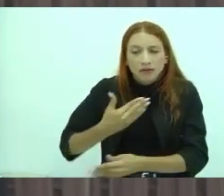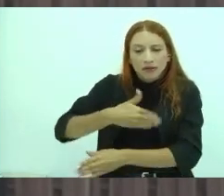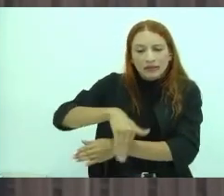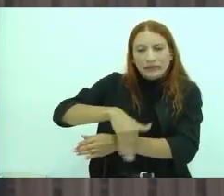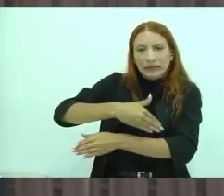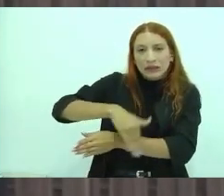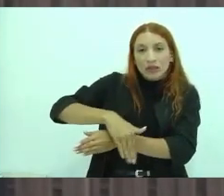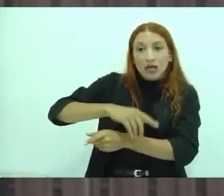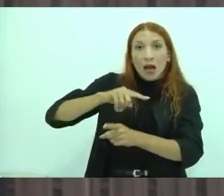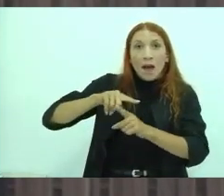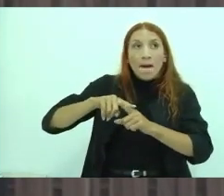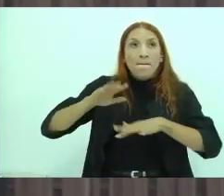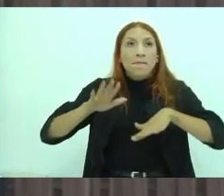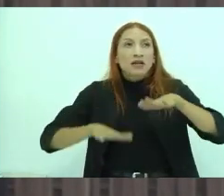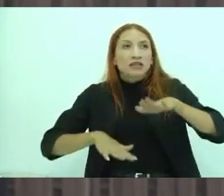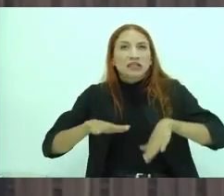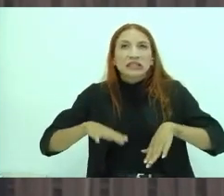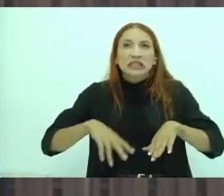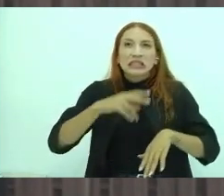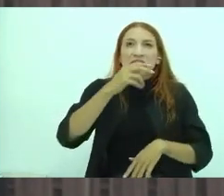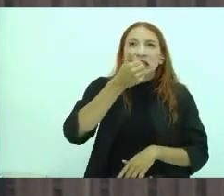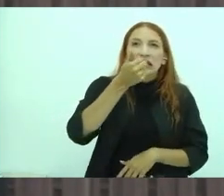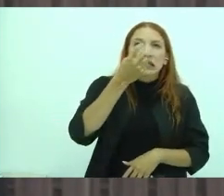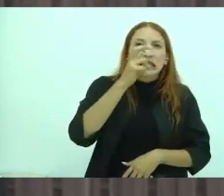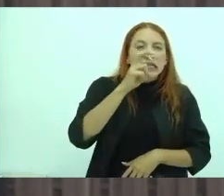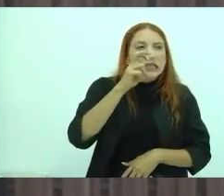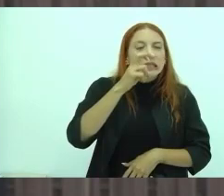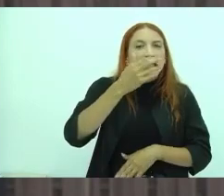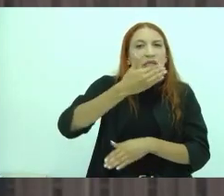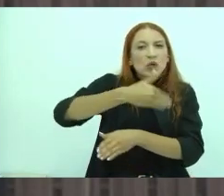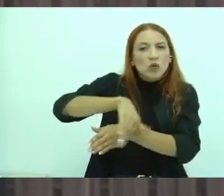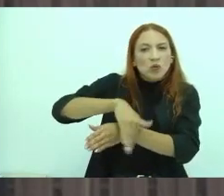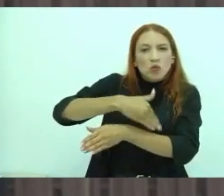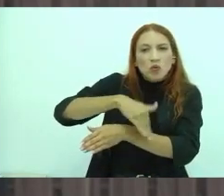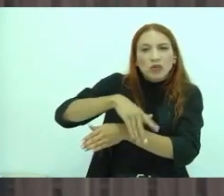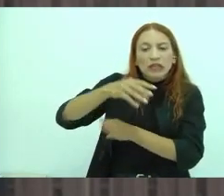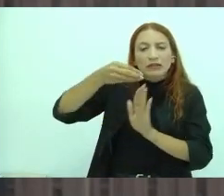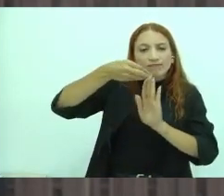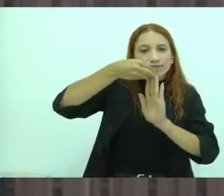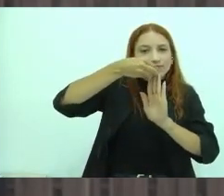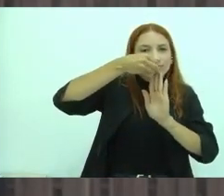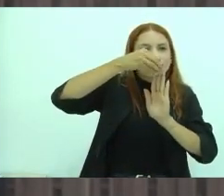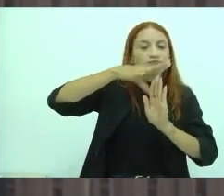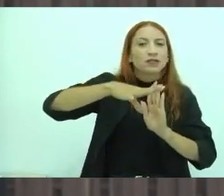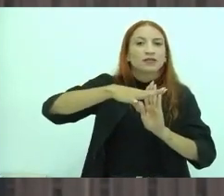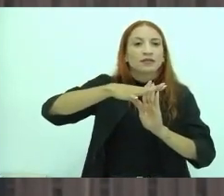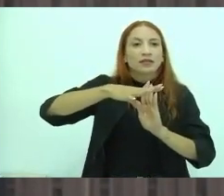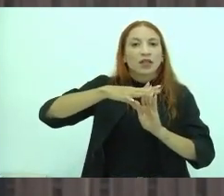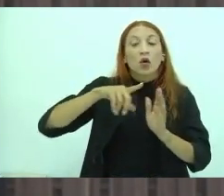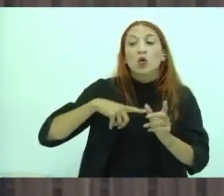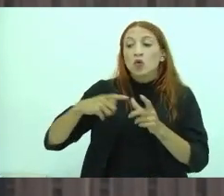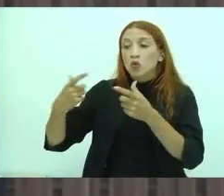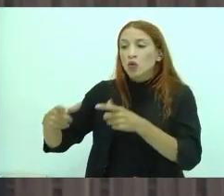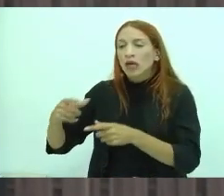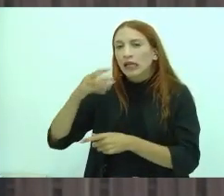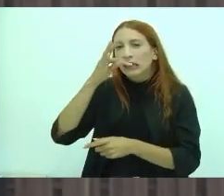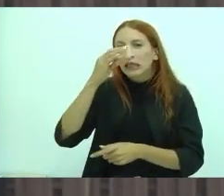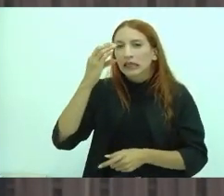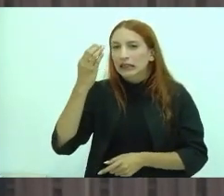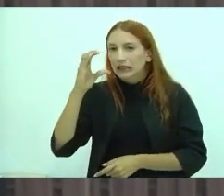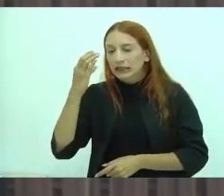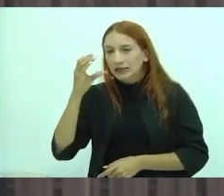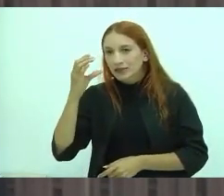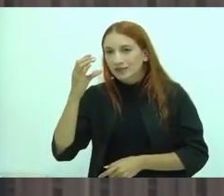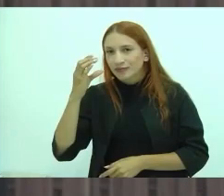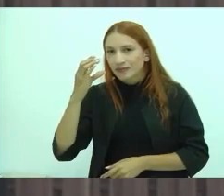mas foram aproximadamente umas 15 ruas que nós indicamos no bairro Tancredo Neves,